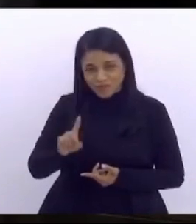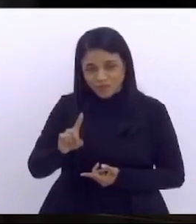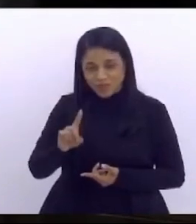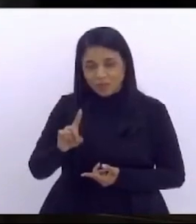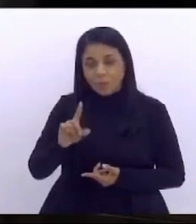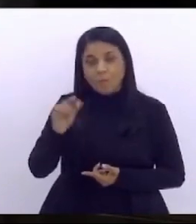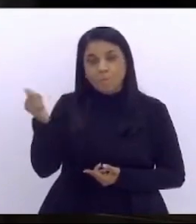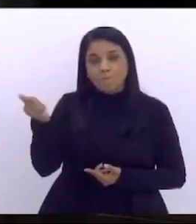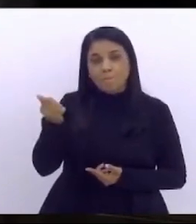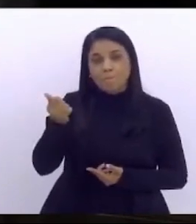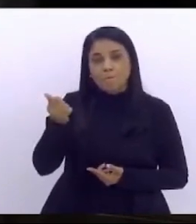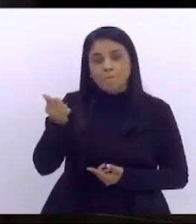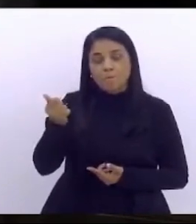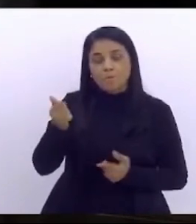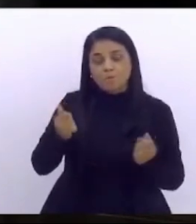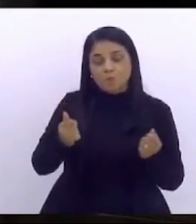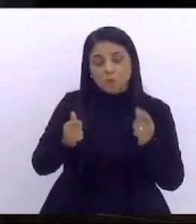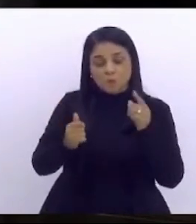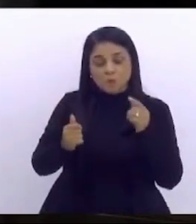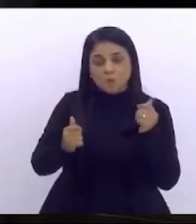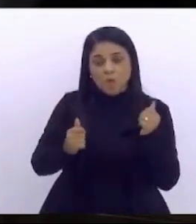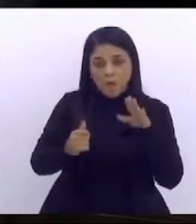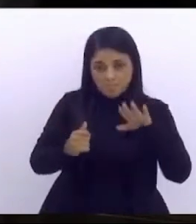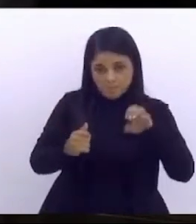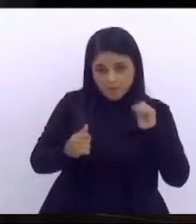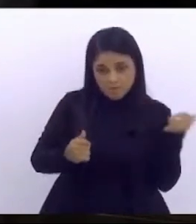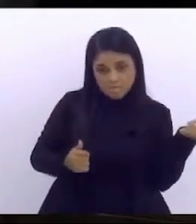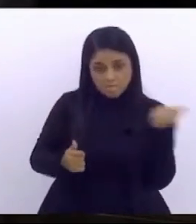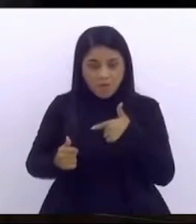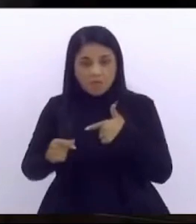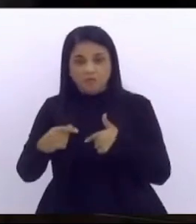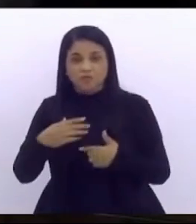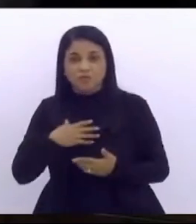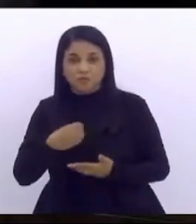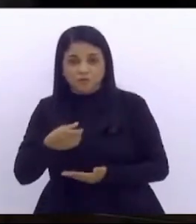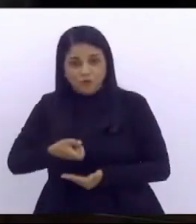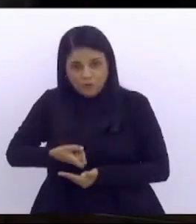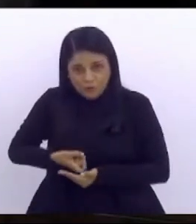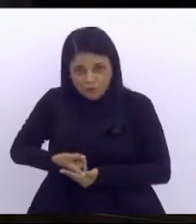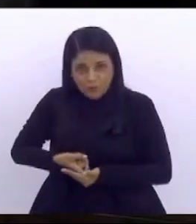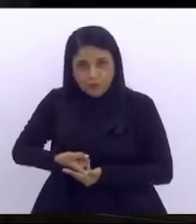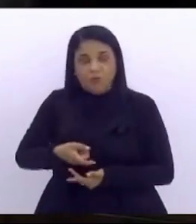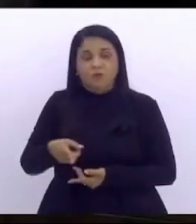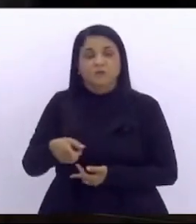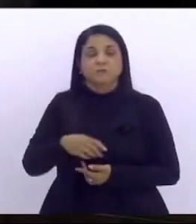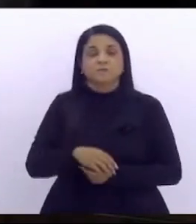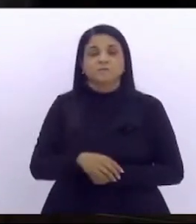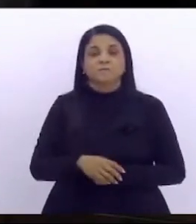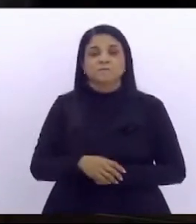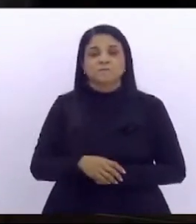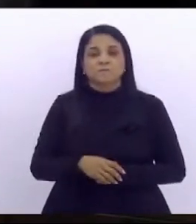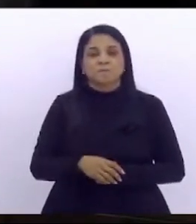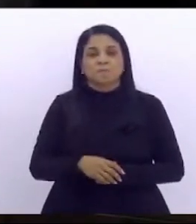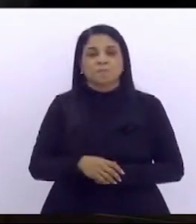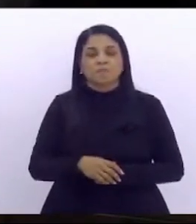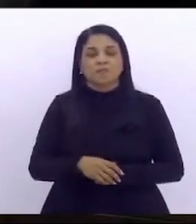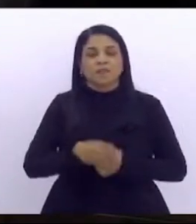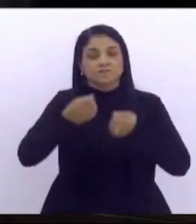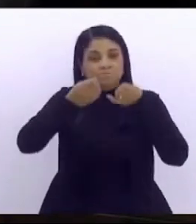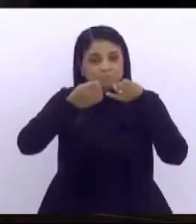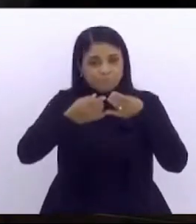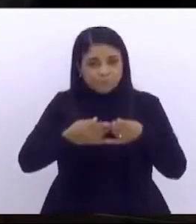mãe, inferior ao da mãe. Então, ele diz que, além de ser inferior, que é a tese jurídica ali, vamos dizer assim, ele fala